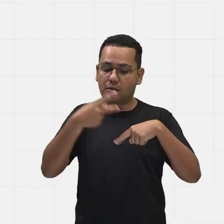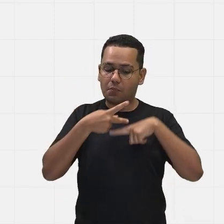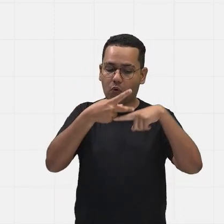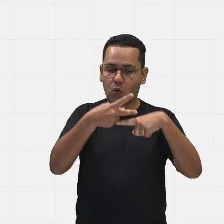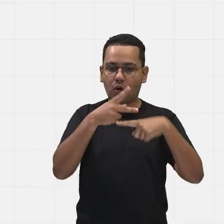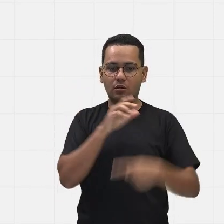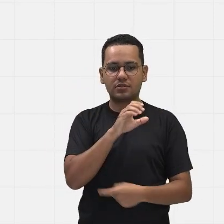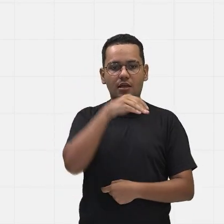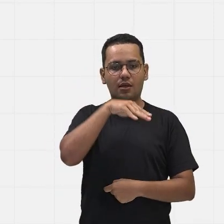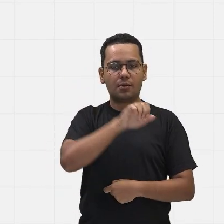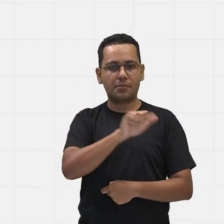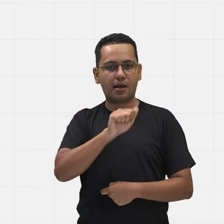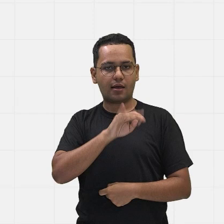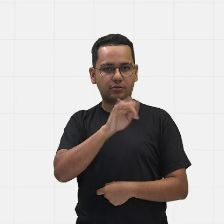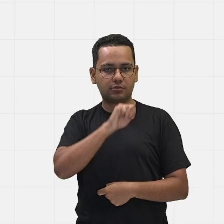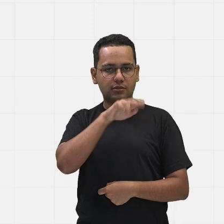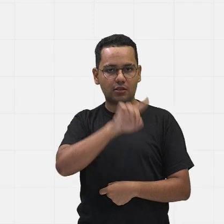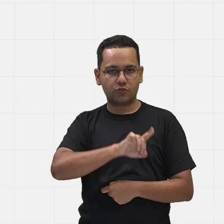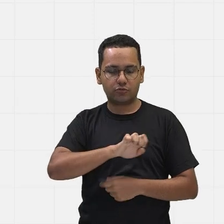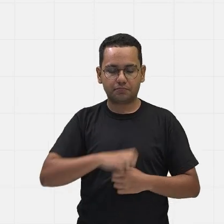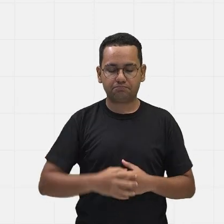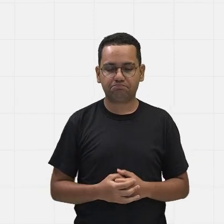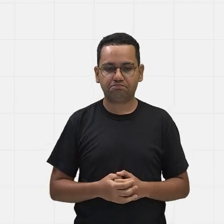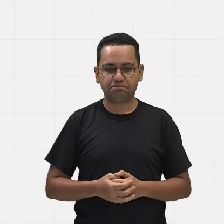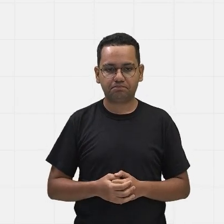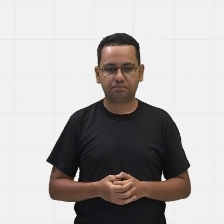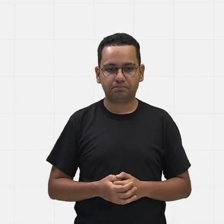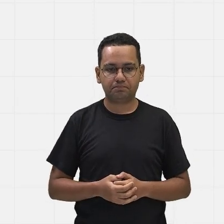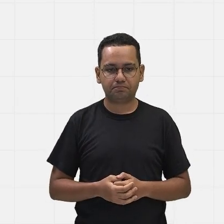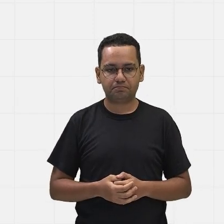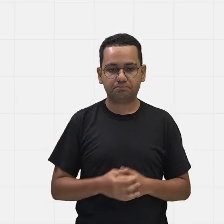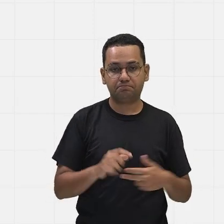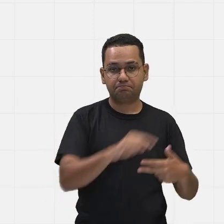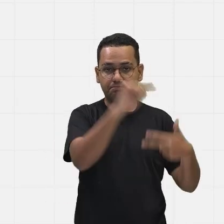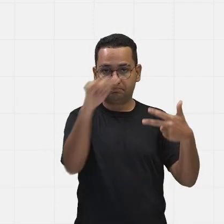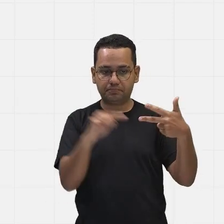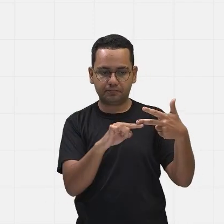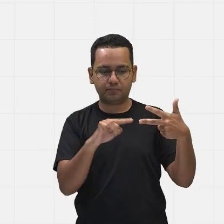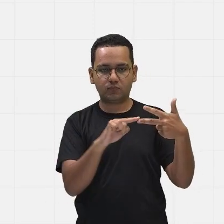material para você. Logo em seguida, a gente tem o CME Ilha.